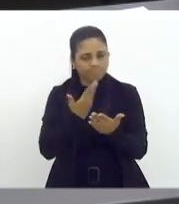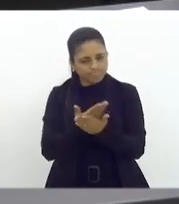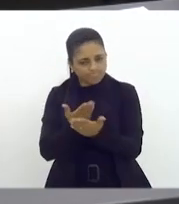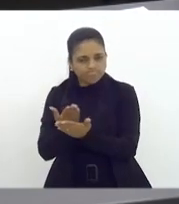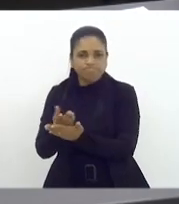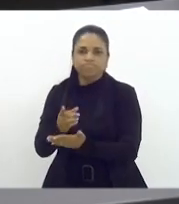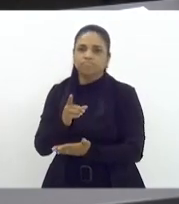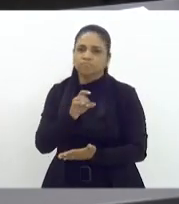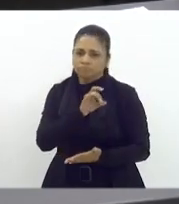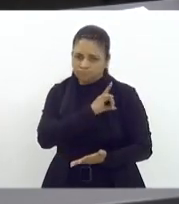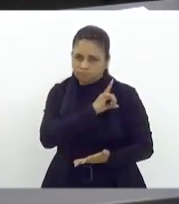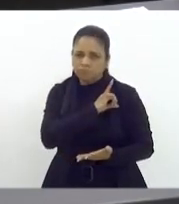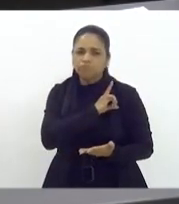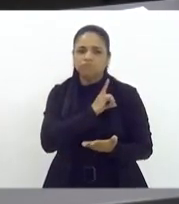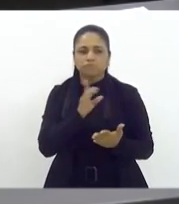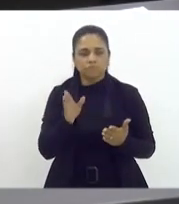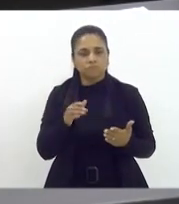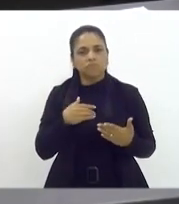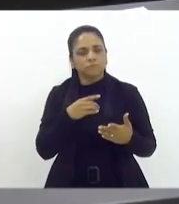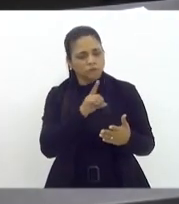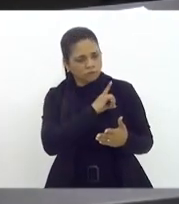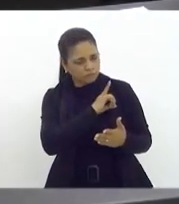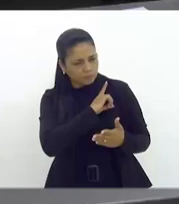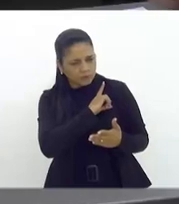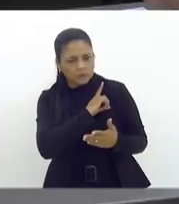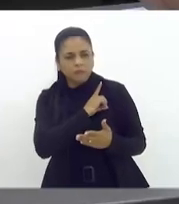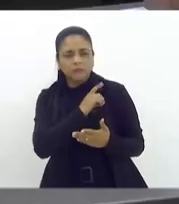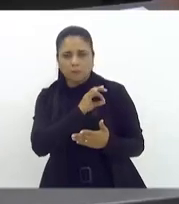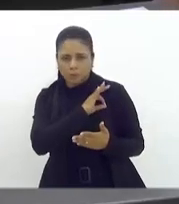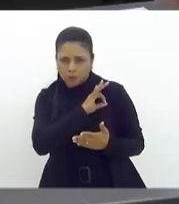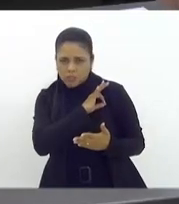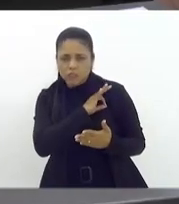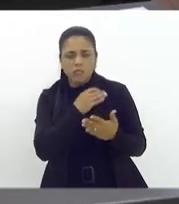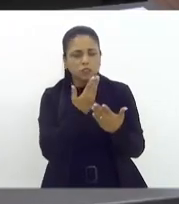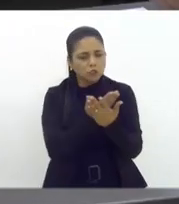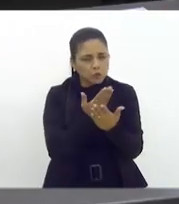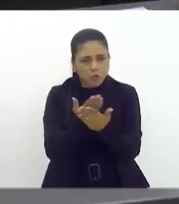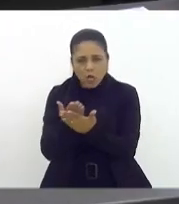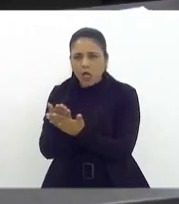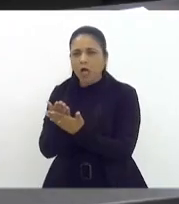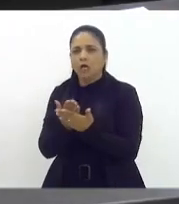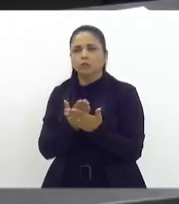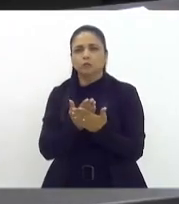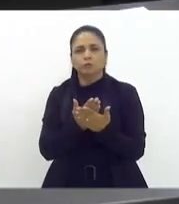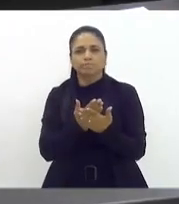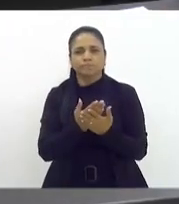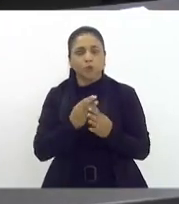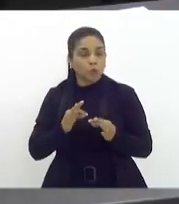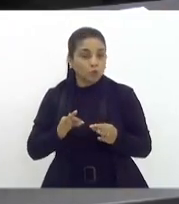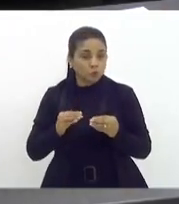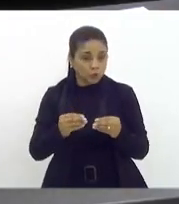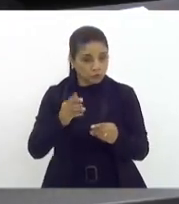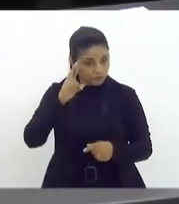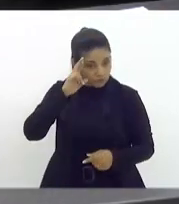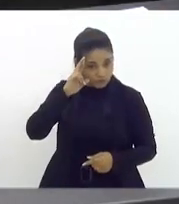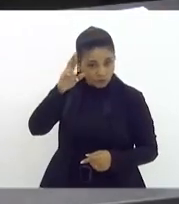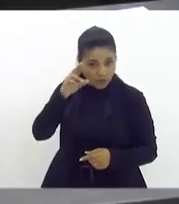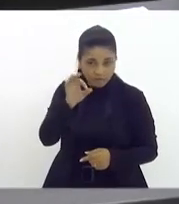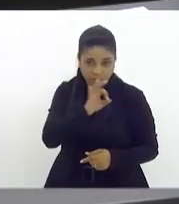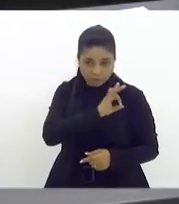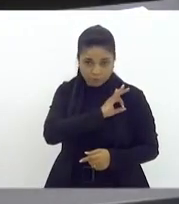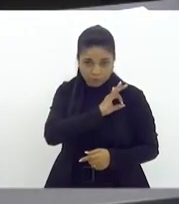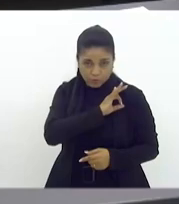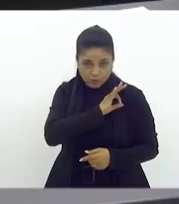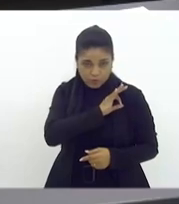fechando as portas para que esses erros aconteçam os policiais estão demonstrando são aqueles policiais que estão na ponta estão deixando claro